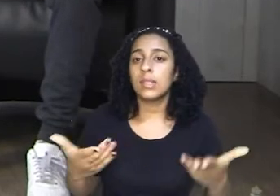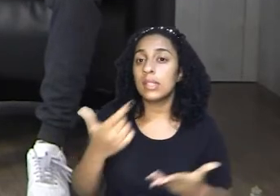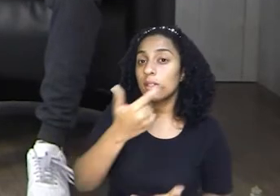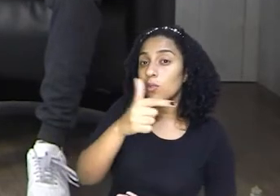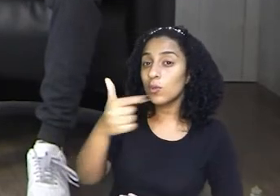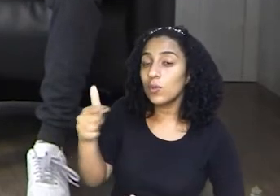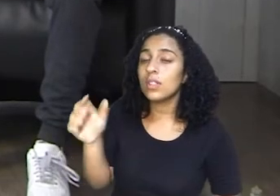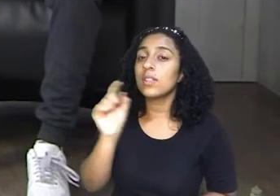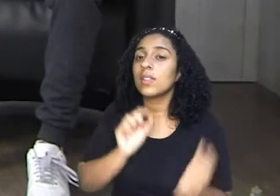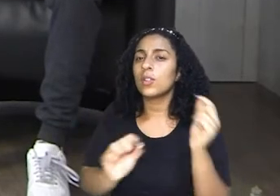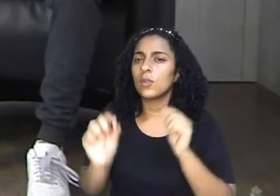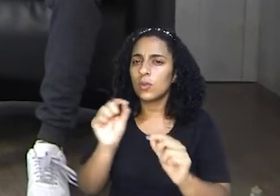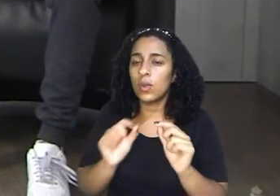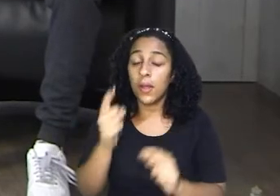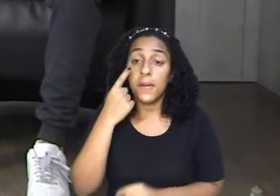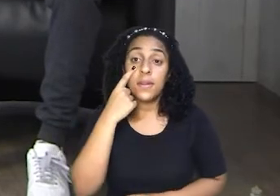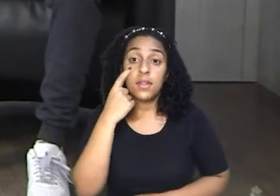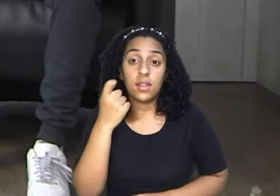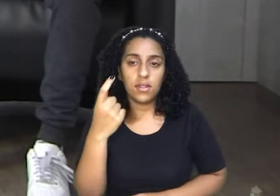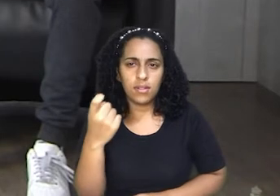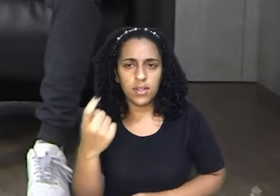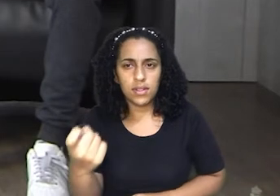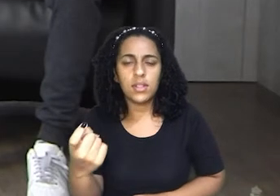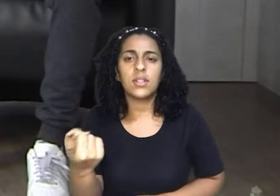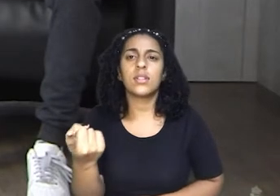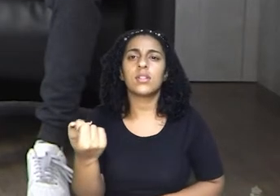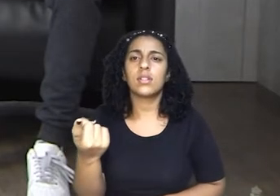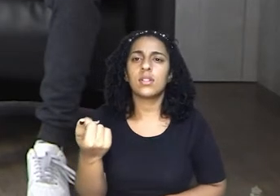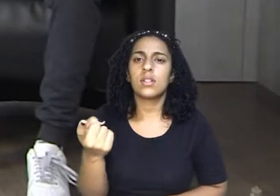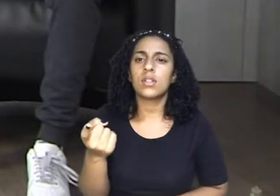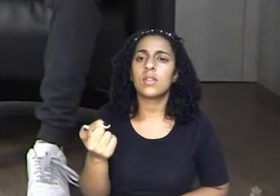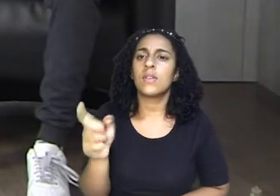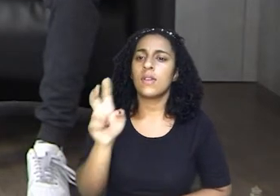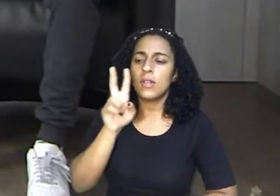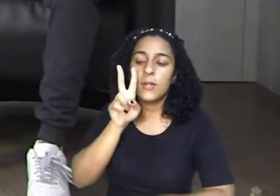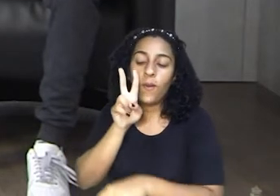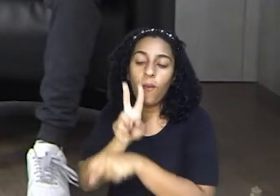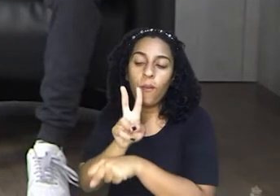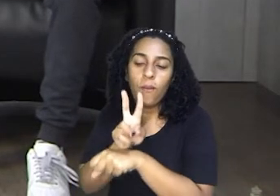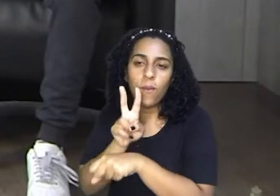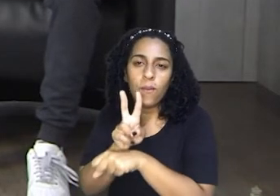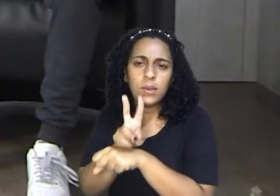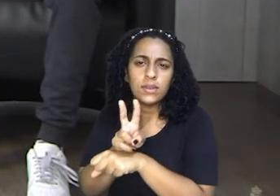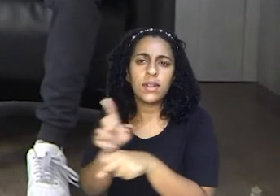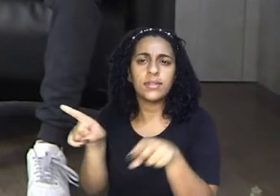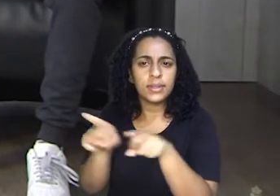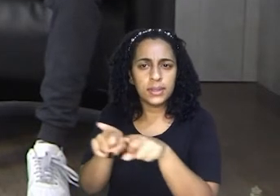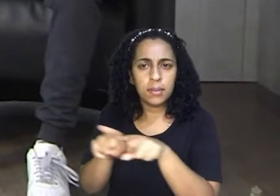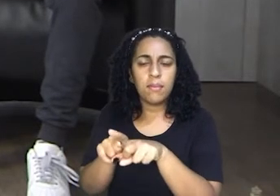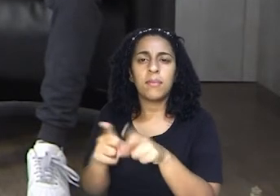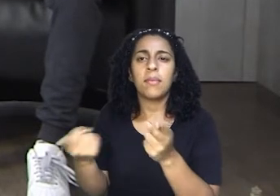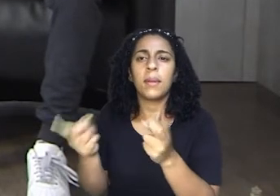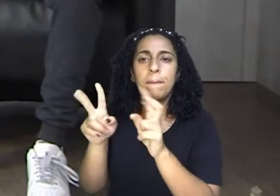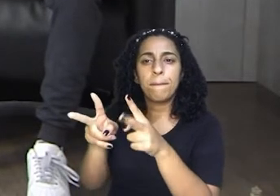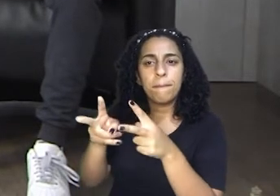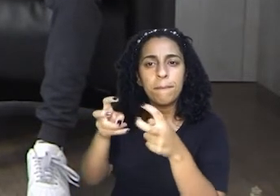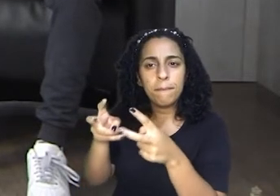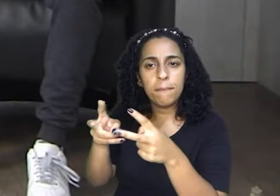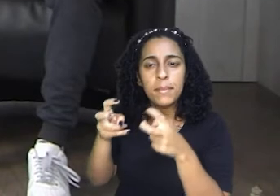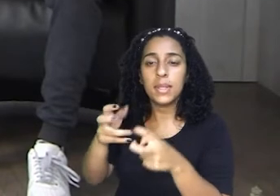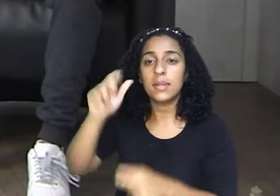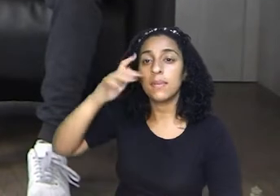essa sensibilidade ou interesse né em circo e também com a identificação